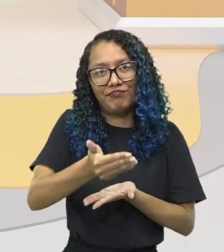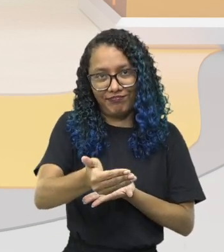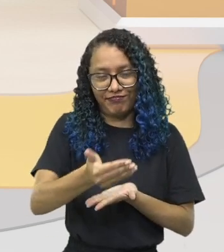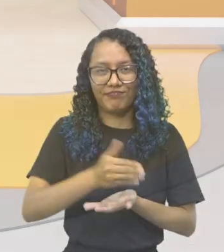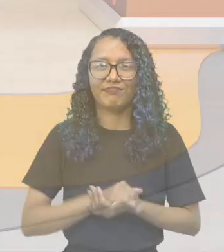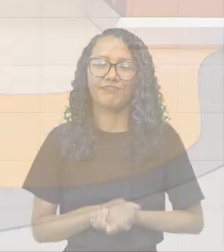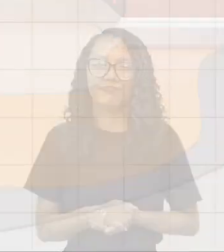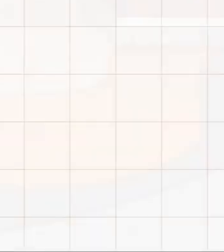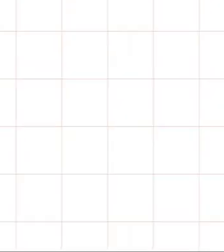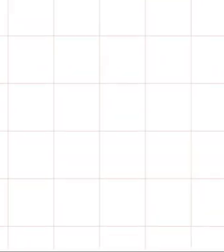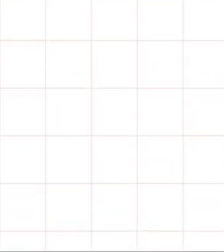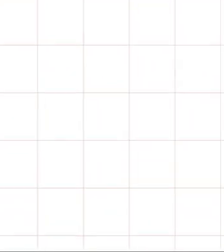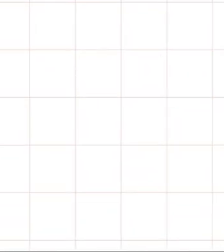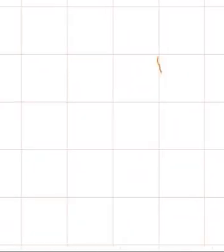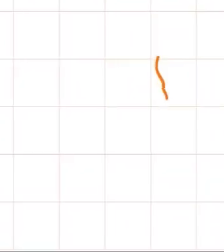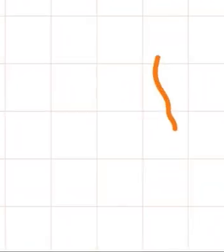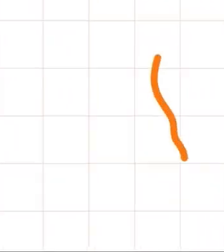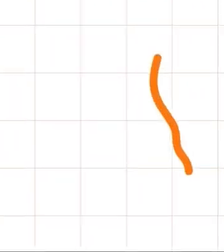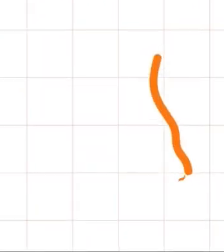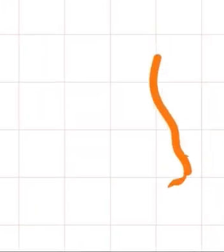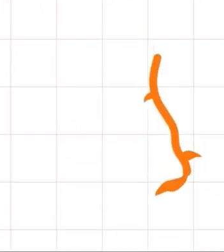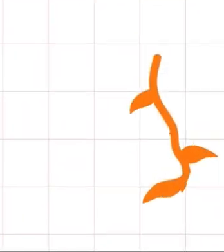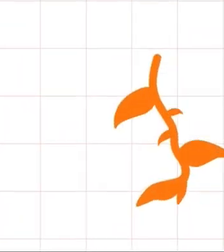de geografia.